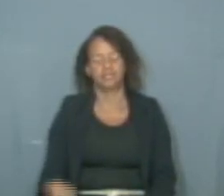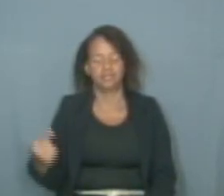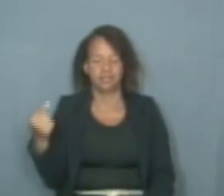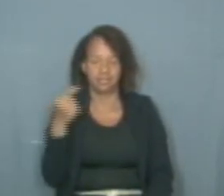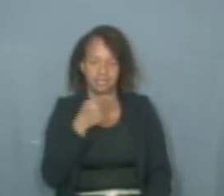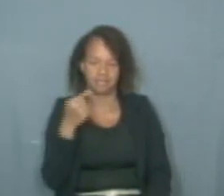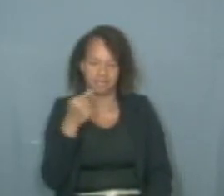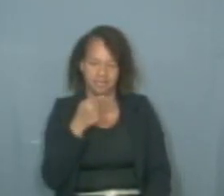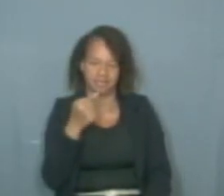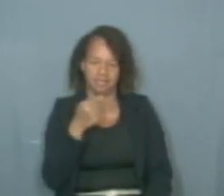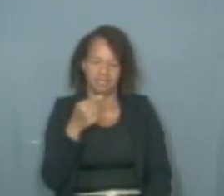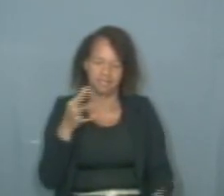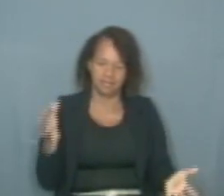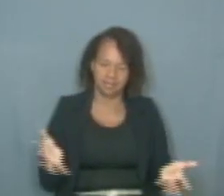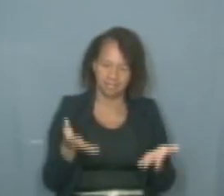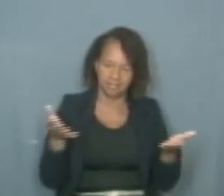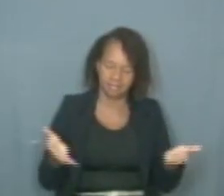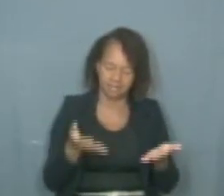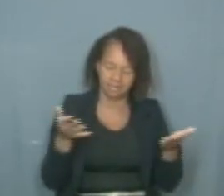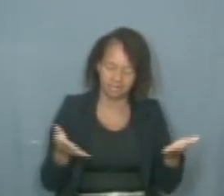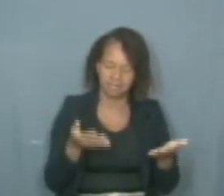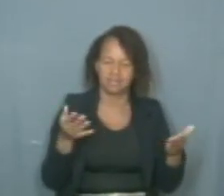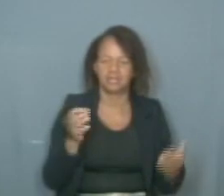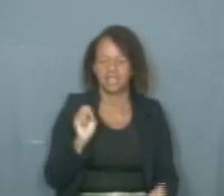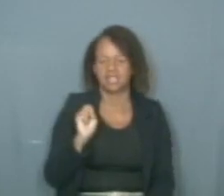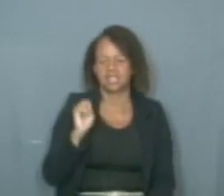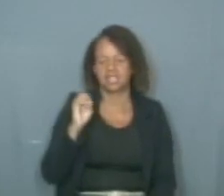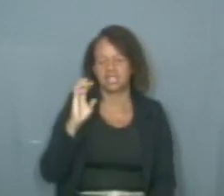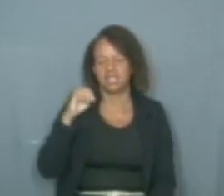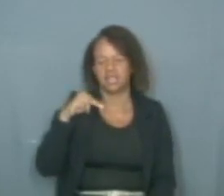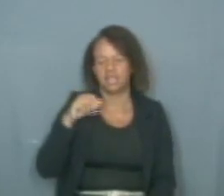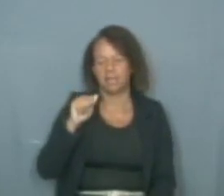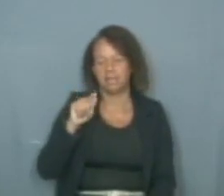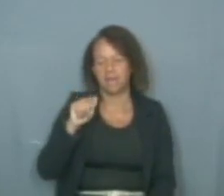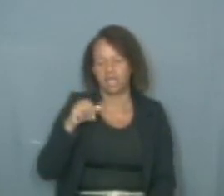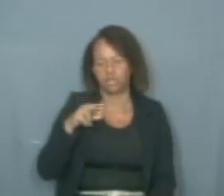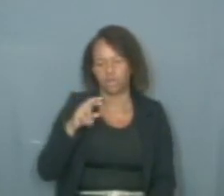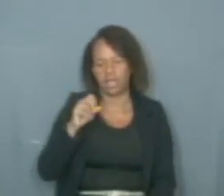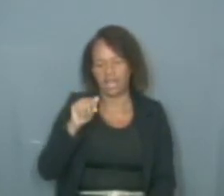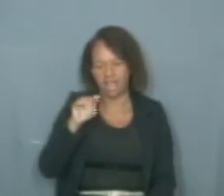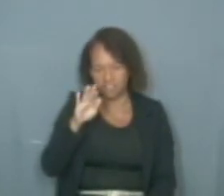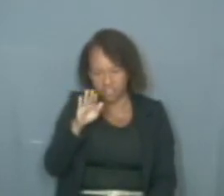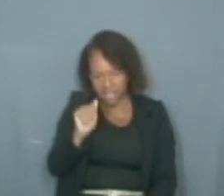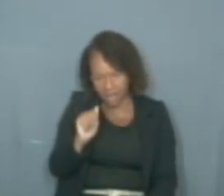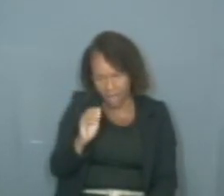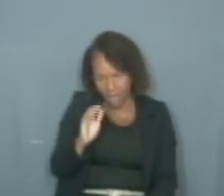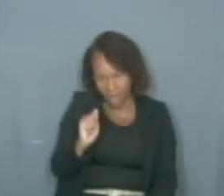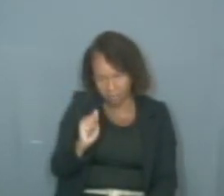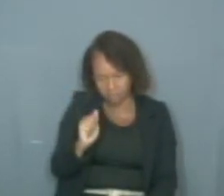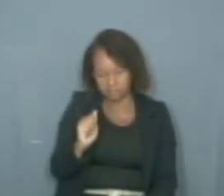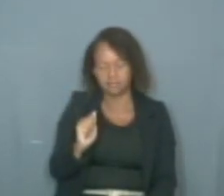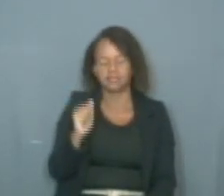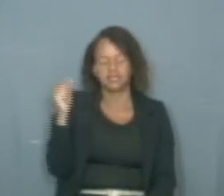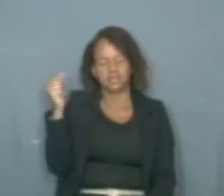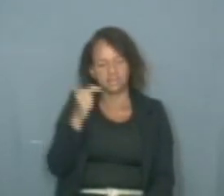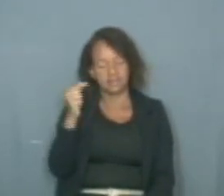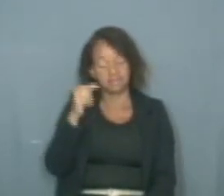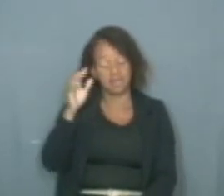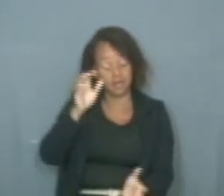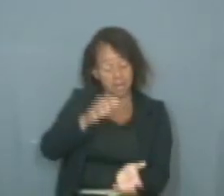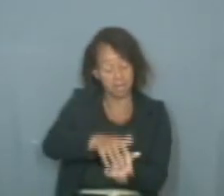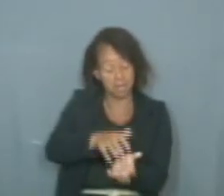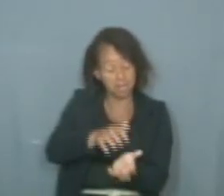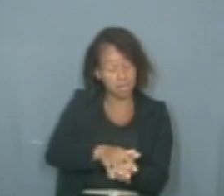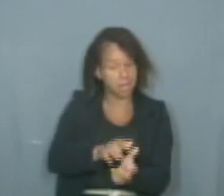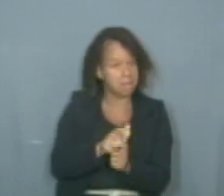desta produção cinematográfica vem de Pernambuco. Pernambuco é celeiro de